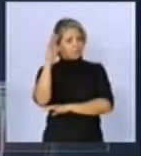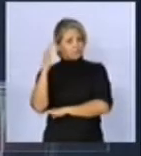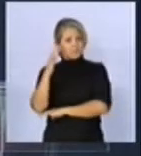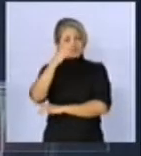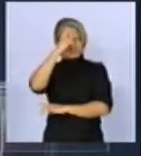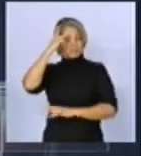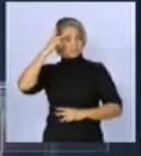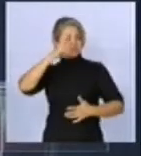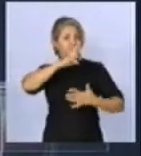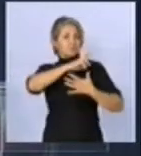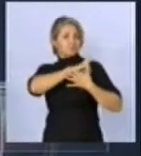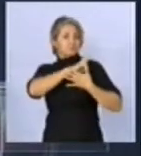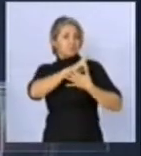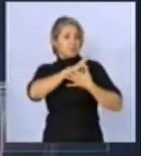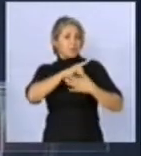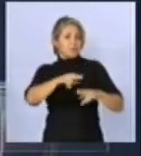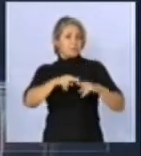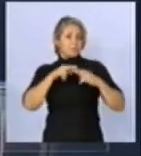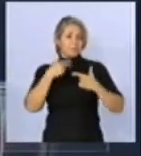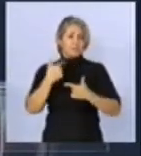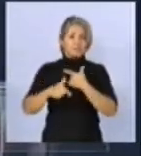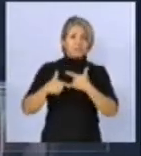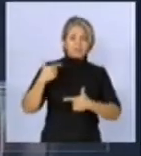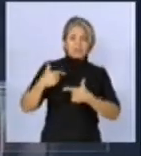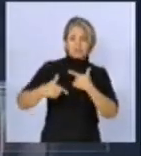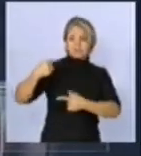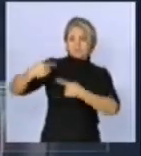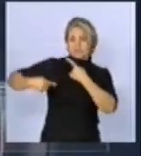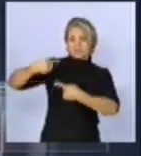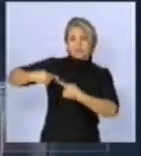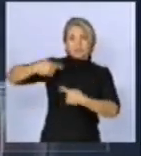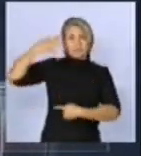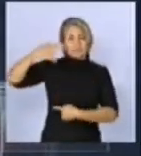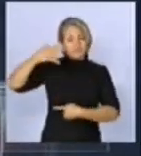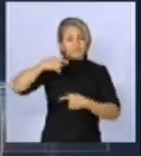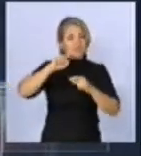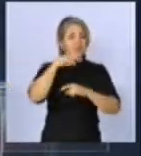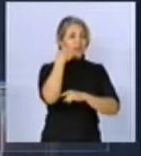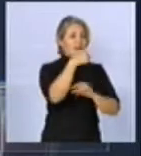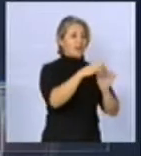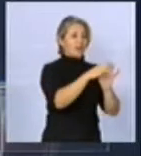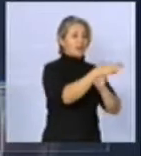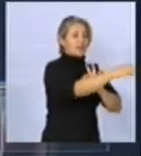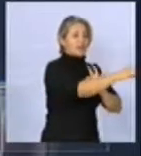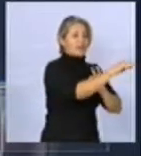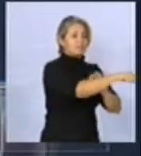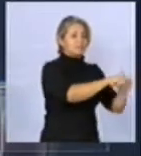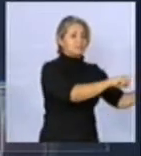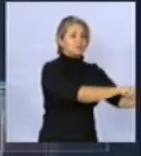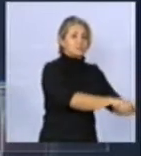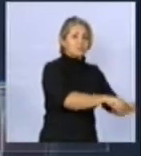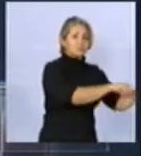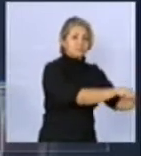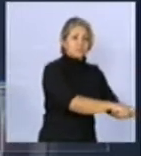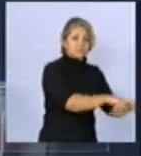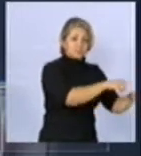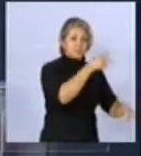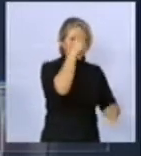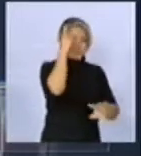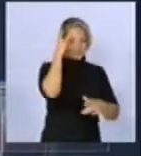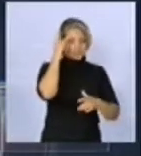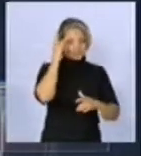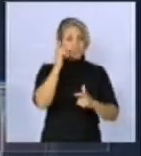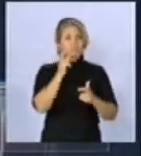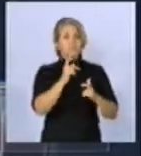verdadeiros responsáveis pela execução da política na ponta no campo é o gestor do